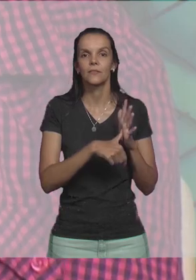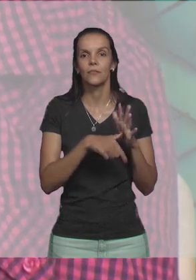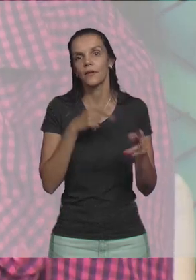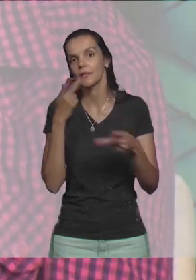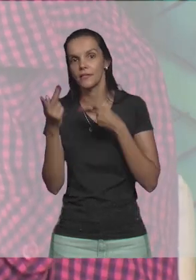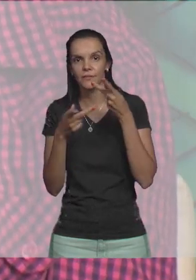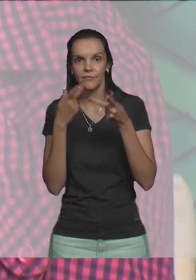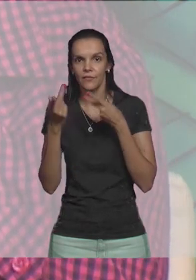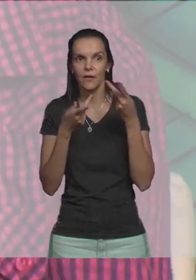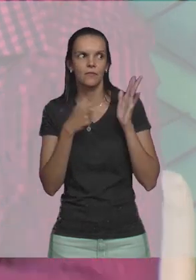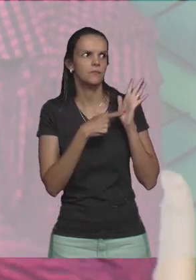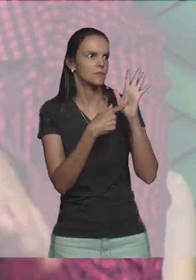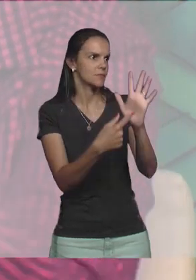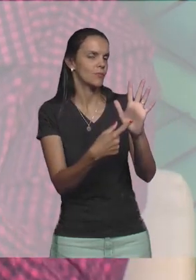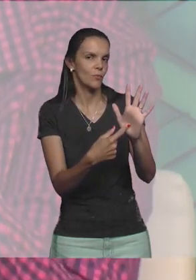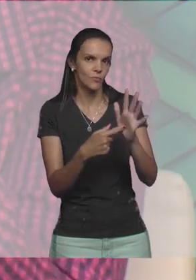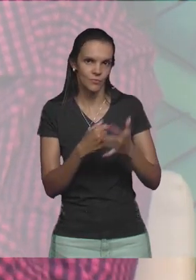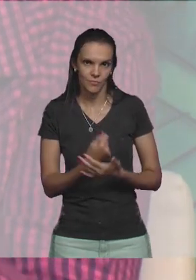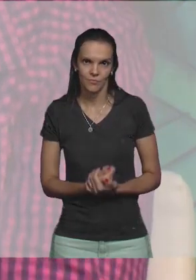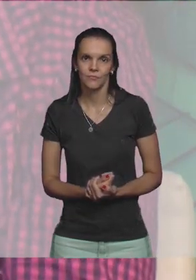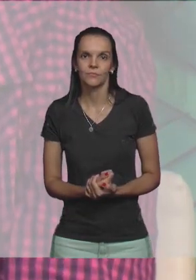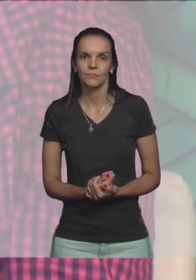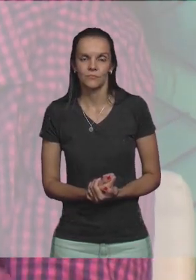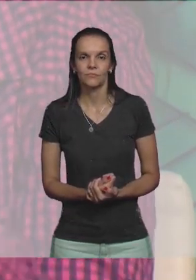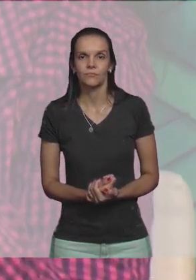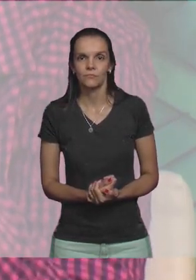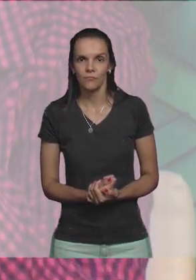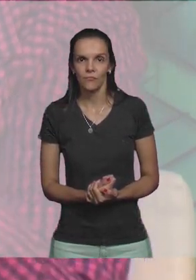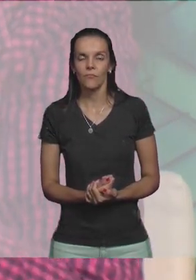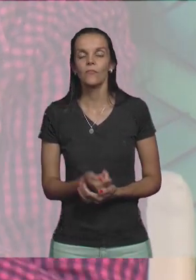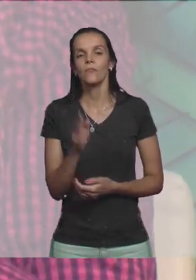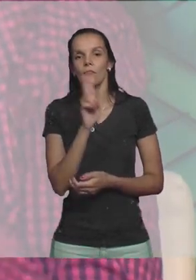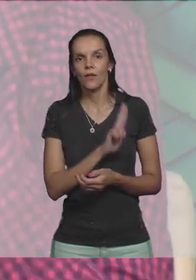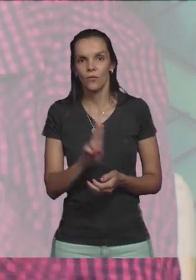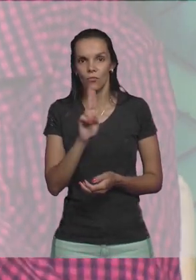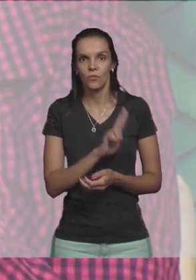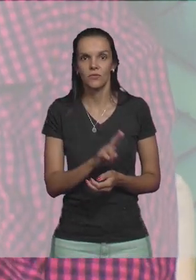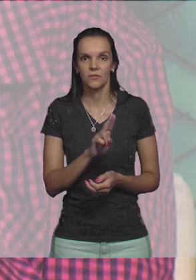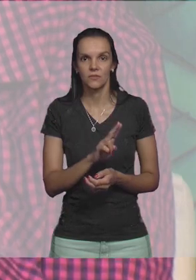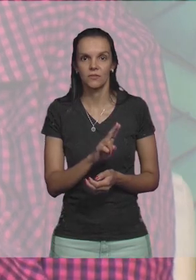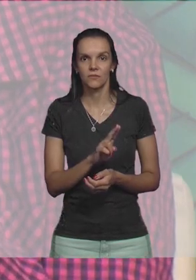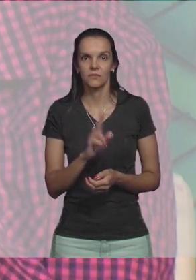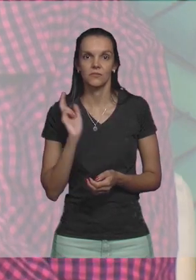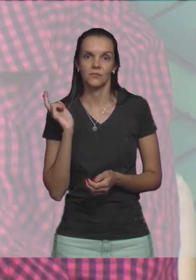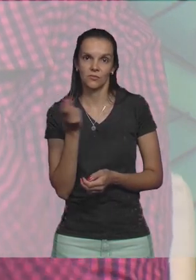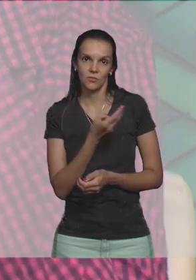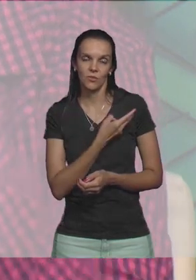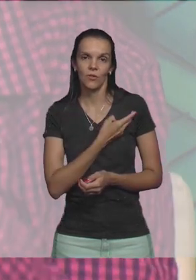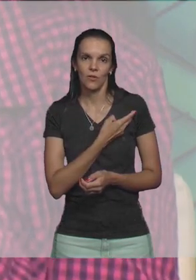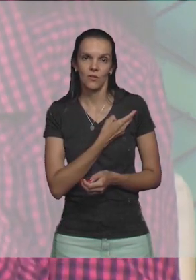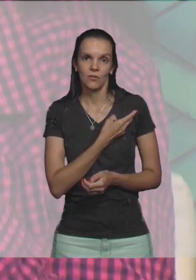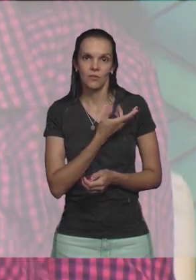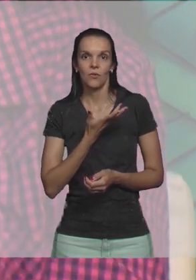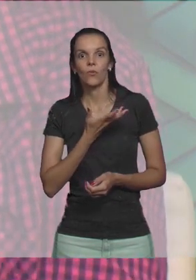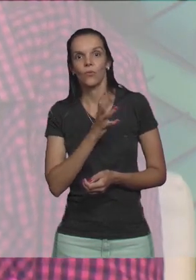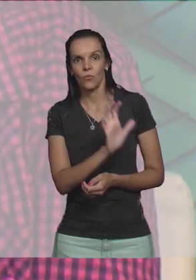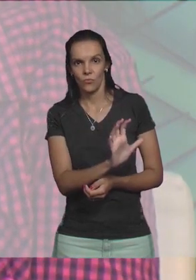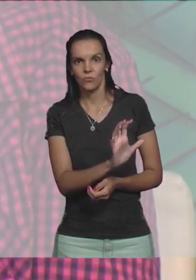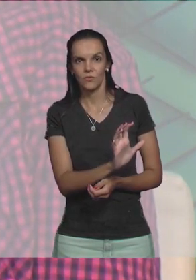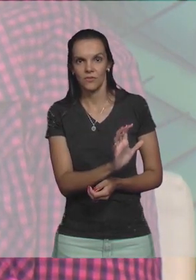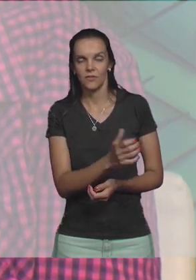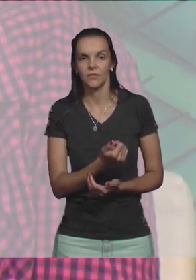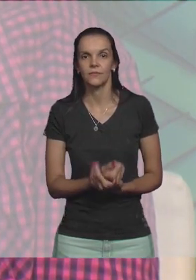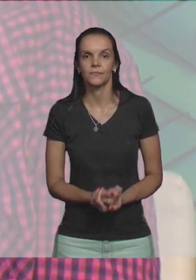falar, sendo que tá lá se expondo, sabe? Eles usam aquilo que que é nosso contra